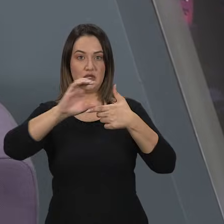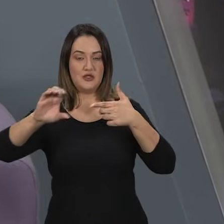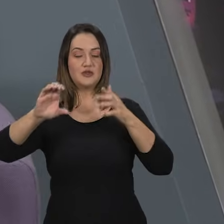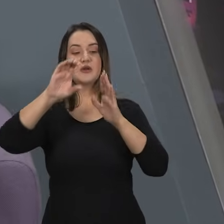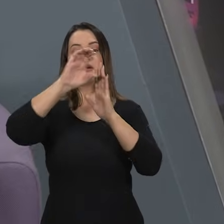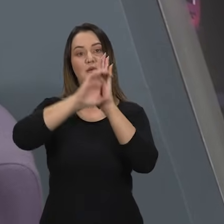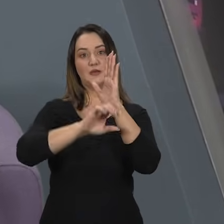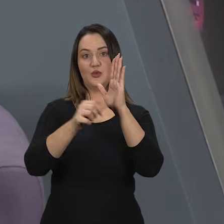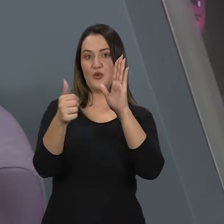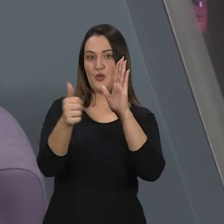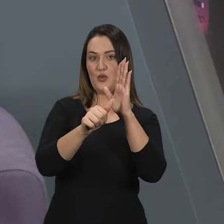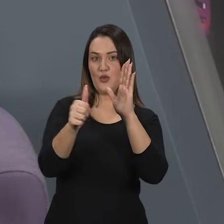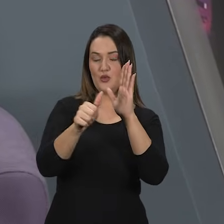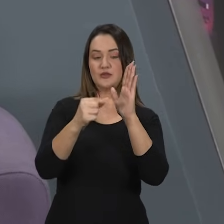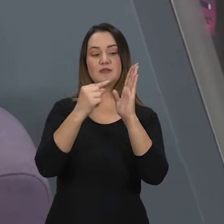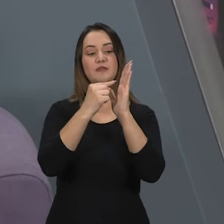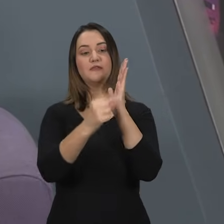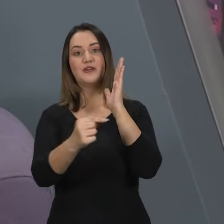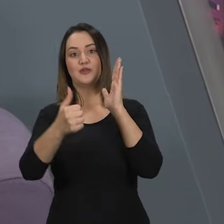ler a partir do verso 13,